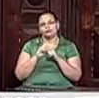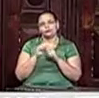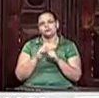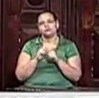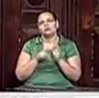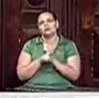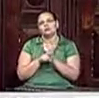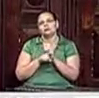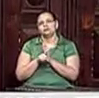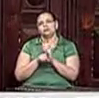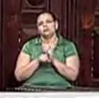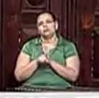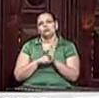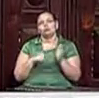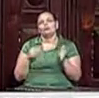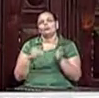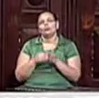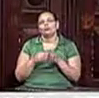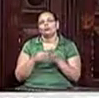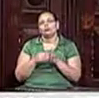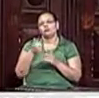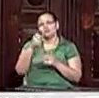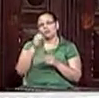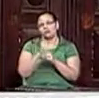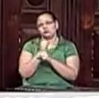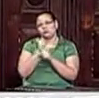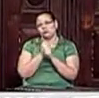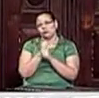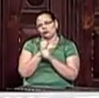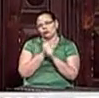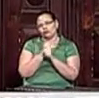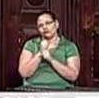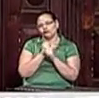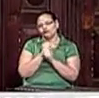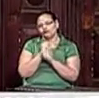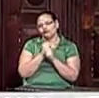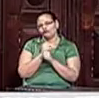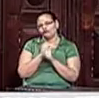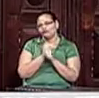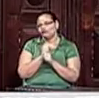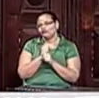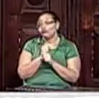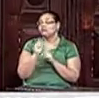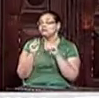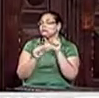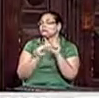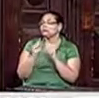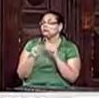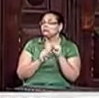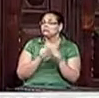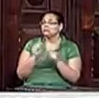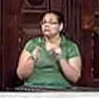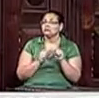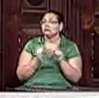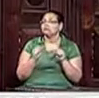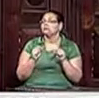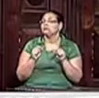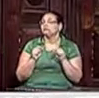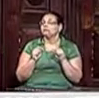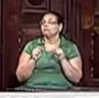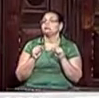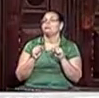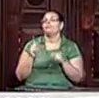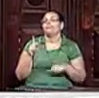outro dia dos últimos 10 anos do que gasta